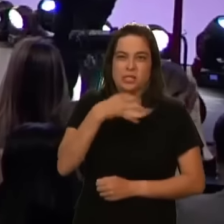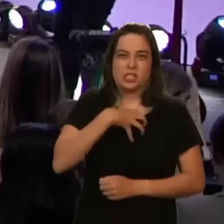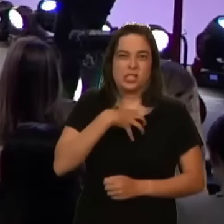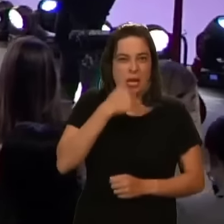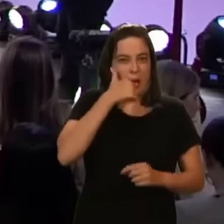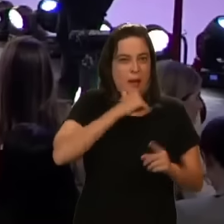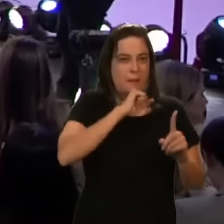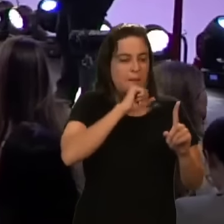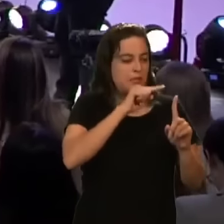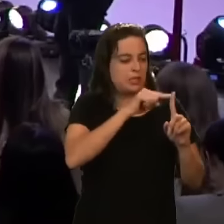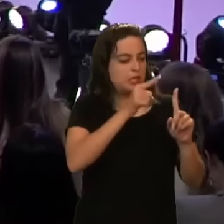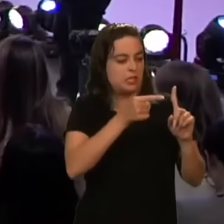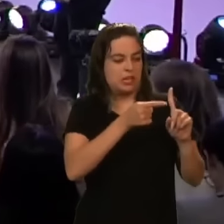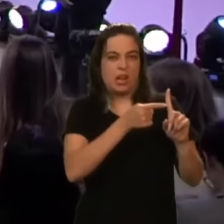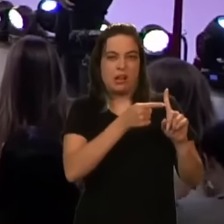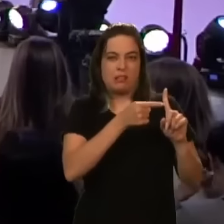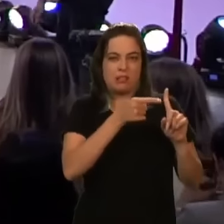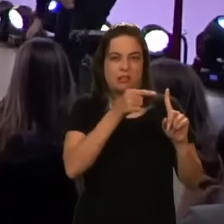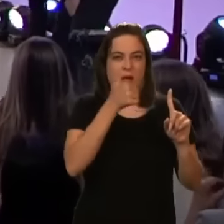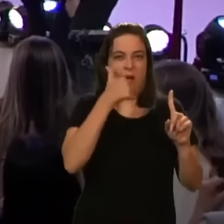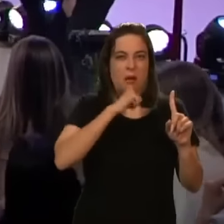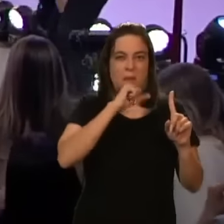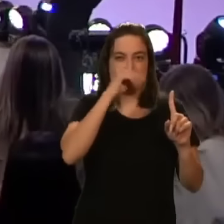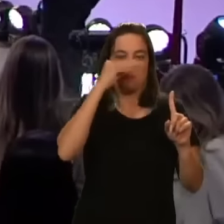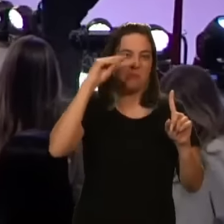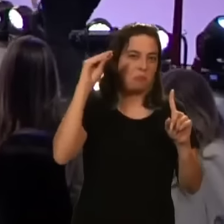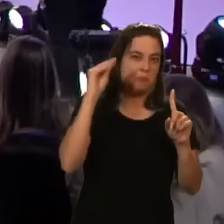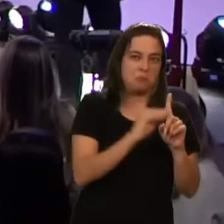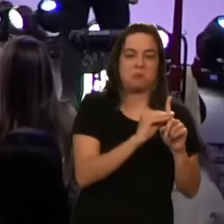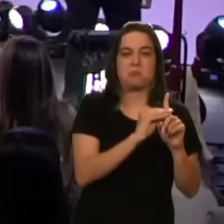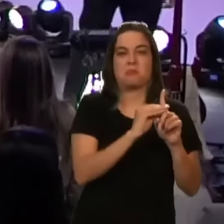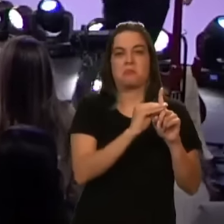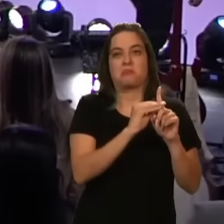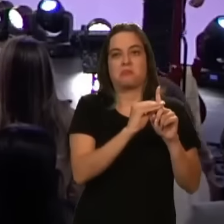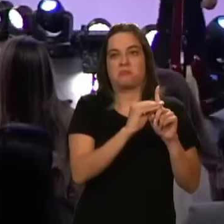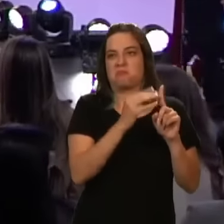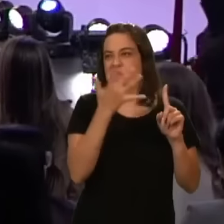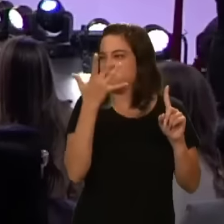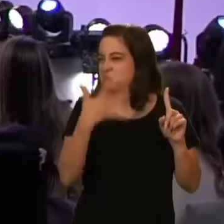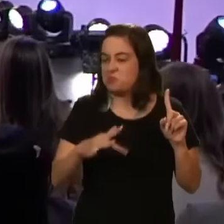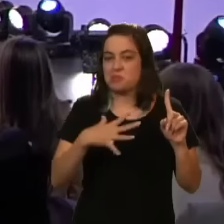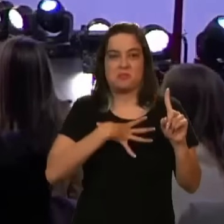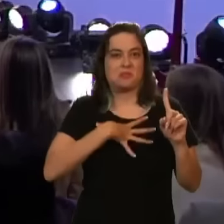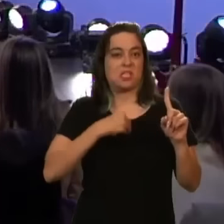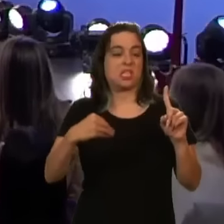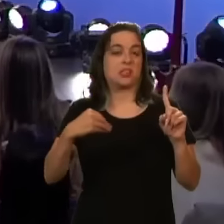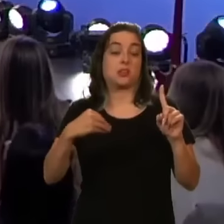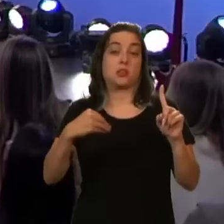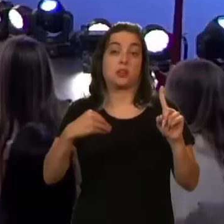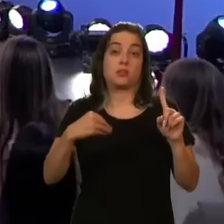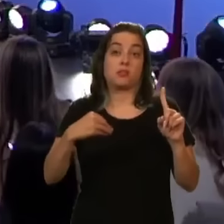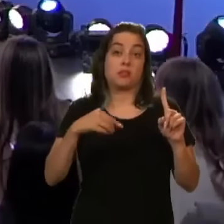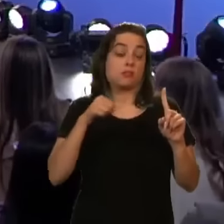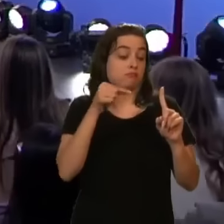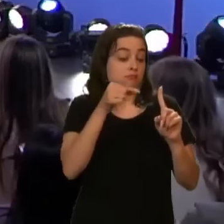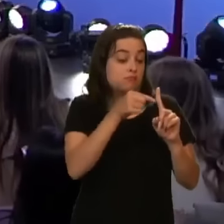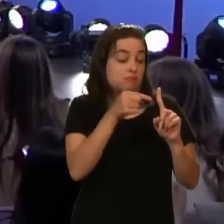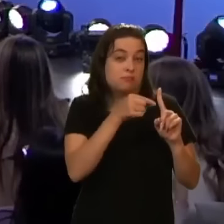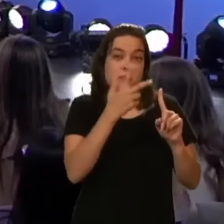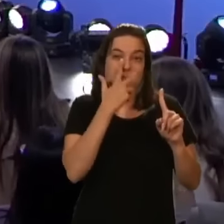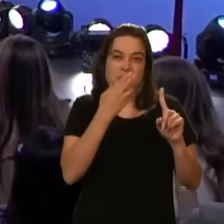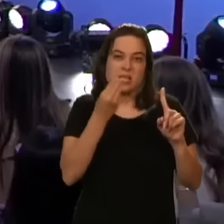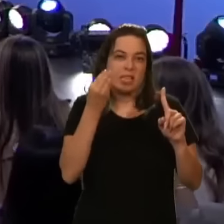sua mãe, talvez você foi rejeitada pela sua mãe, ela não queria você, no ventre ela talvez